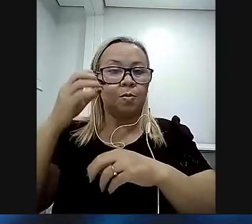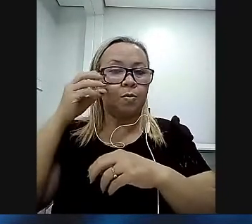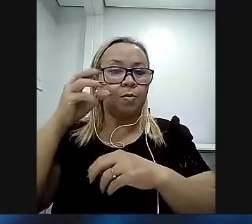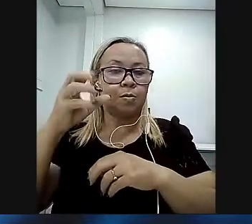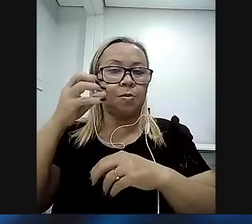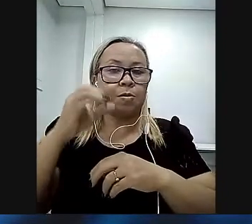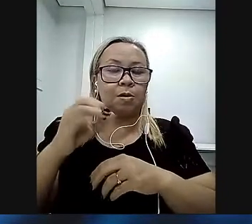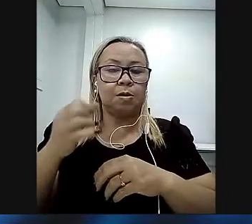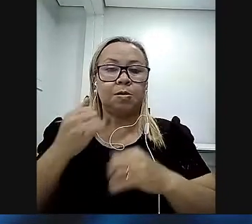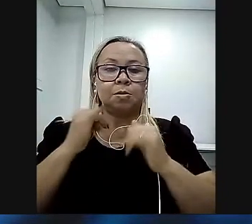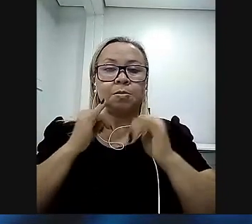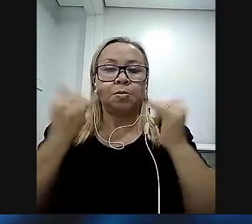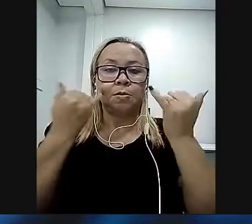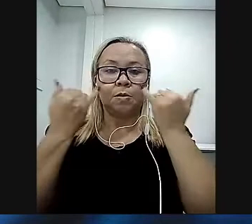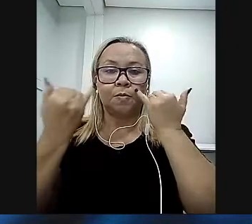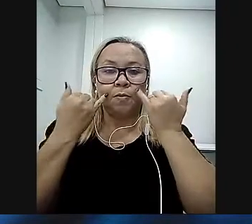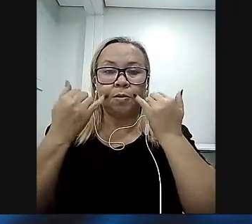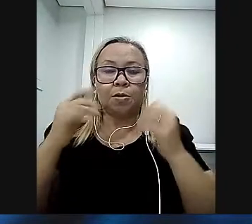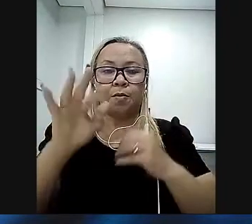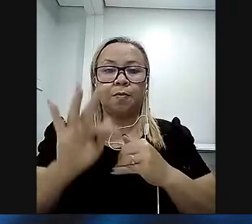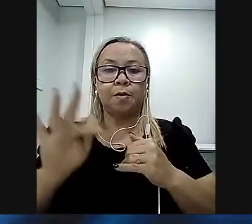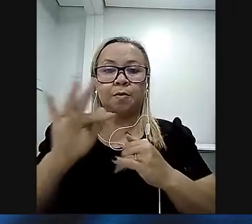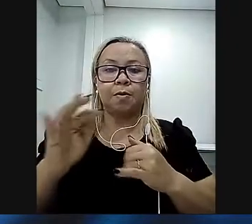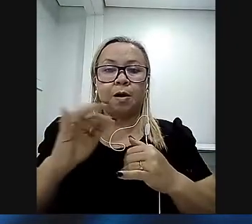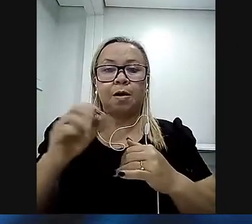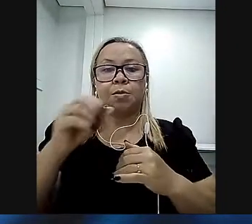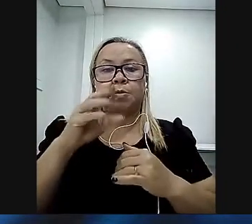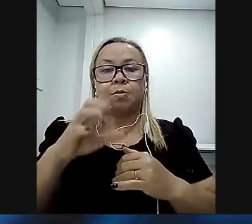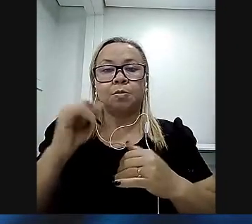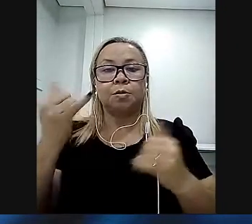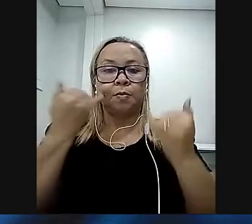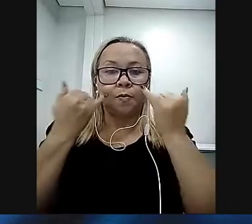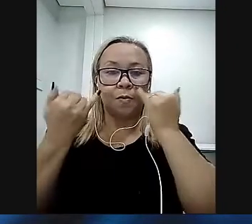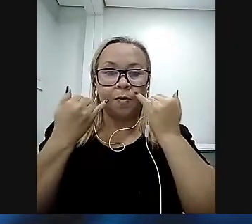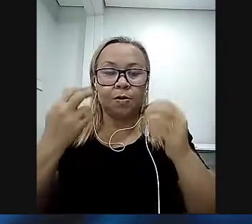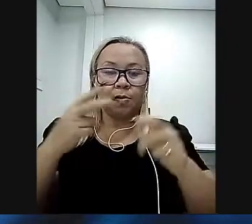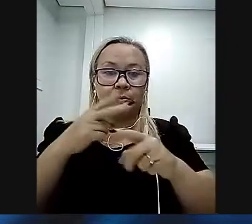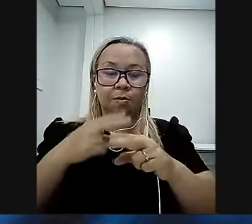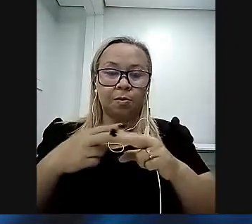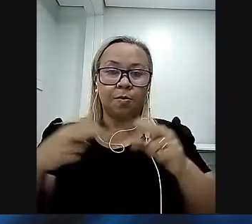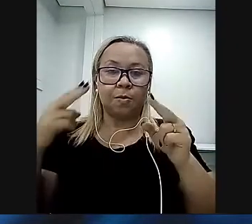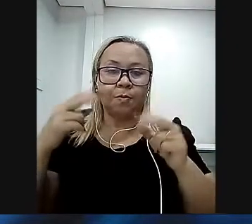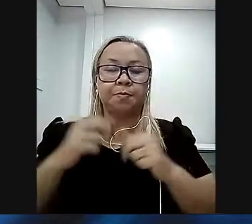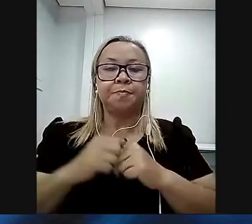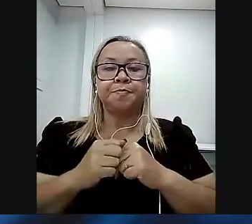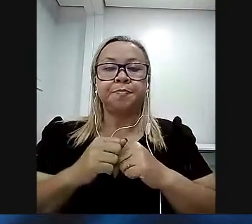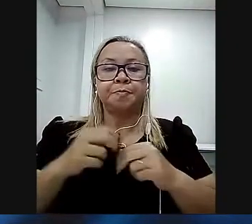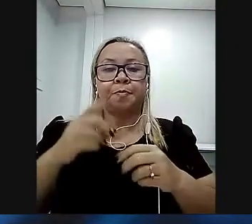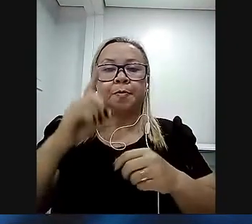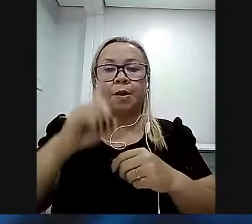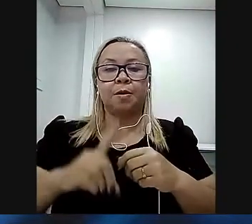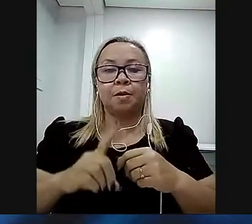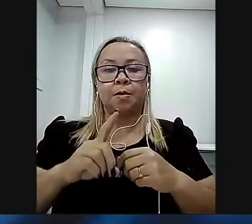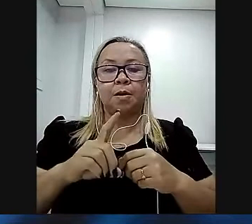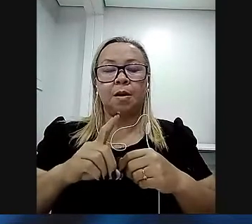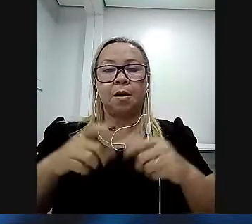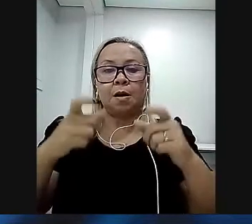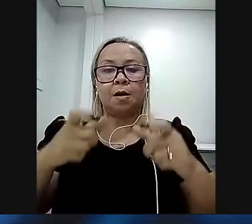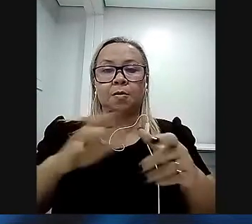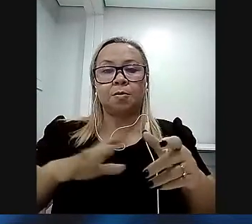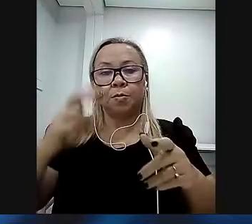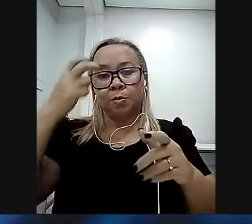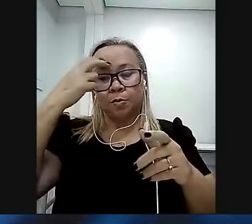pela Faculdade de Ciência da Informação da UNB. Foi diretor do Espaço Cultural da 508 Sul entre 96